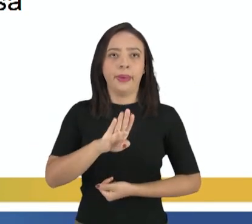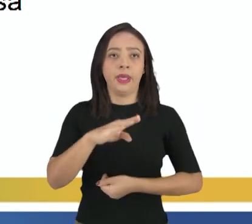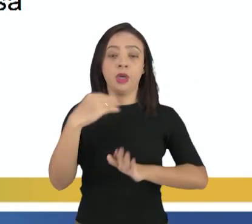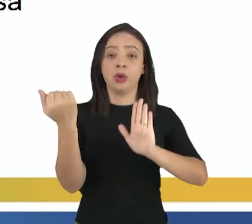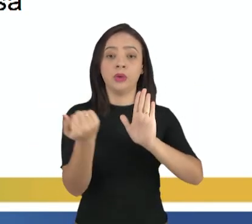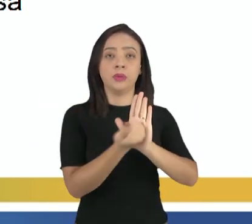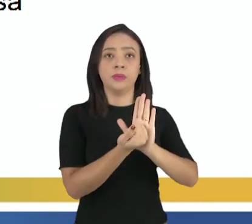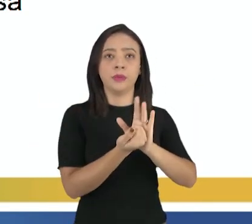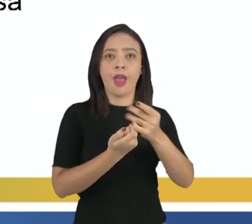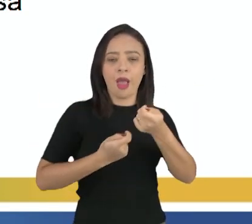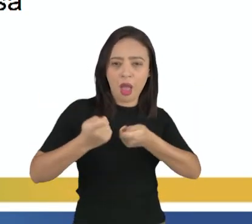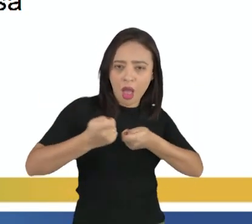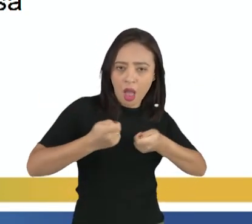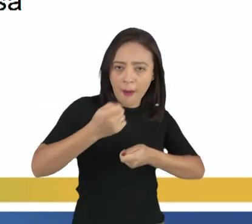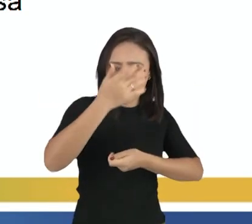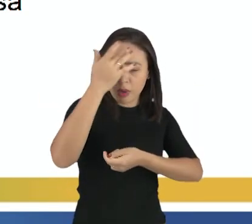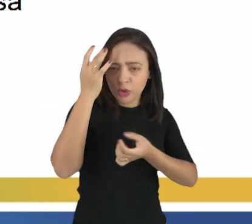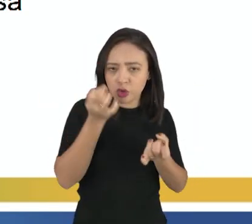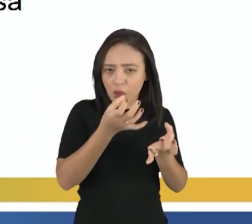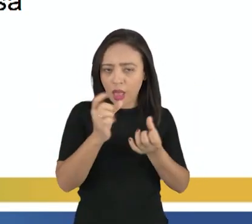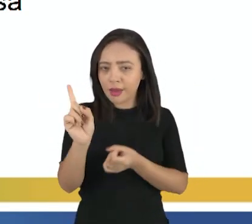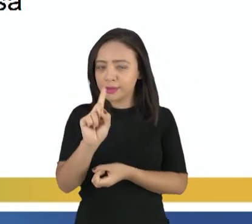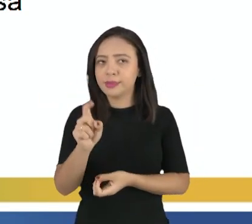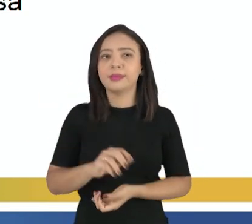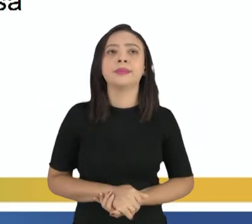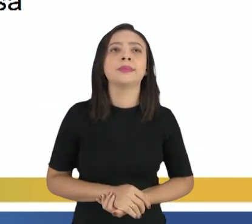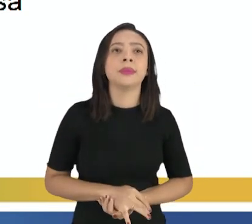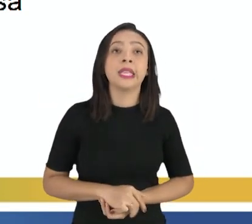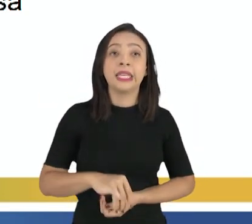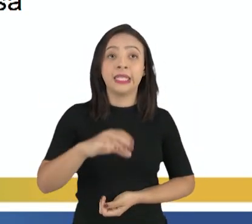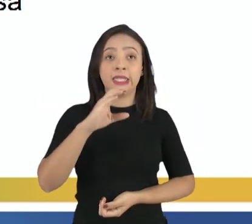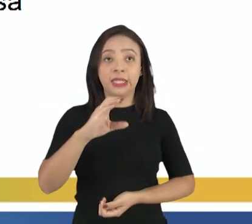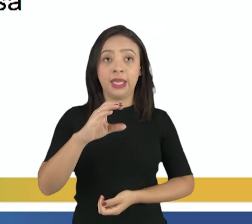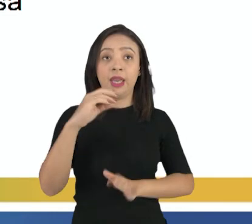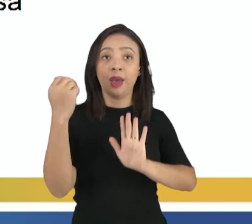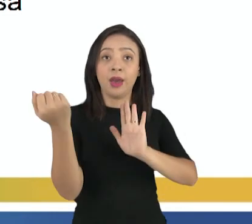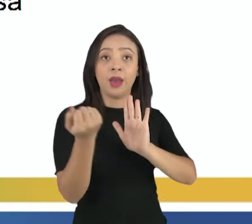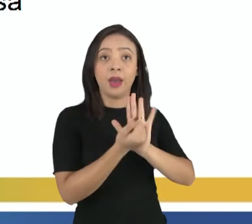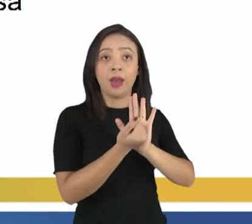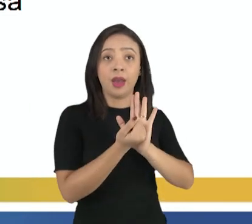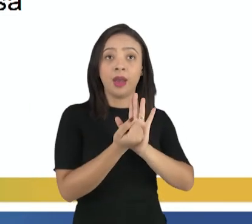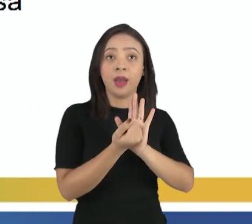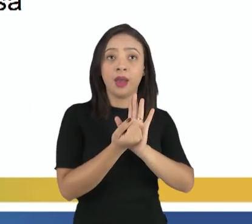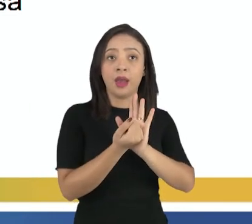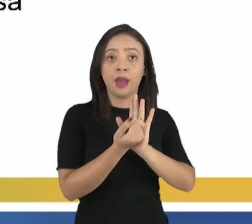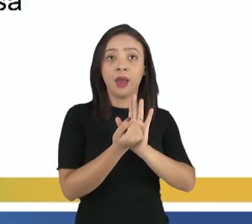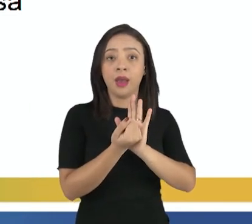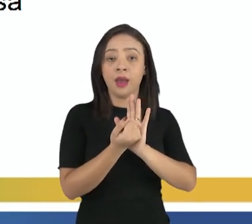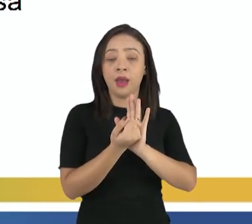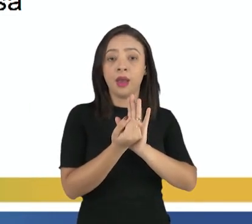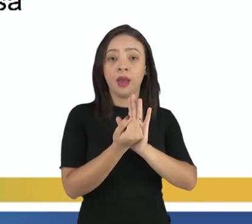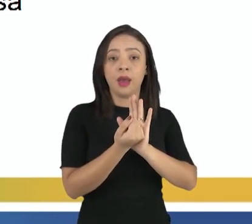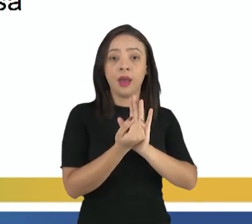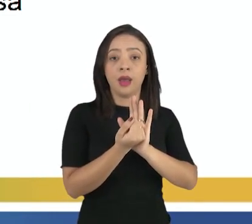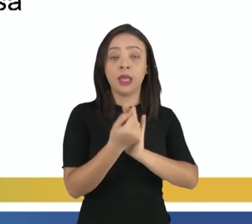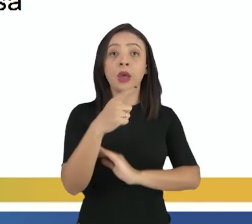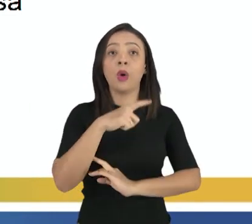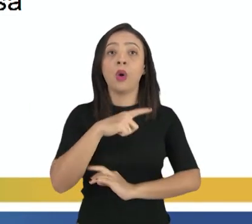slogan não manipula o consumidor. C. O slogan efetua-se por um verbo